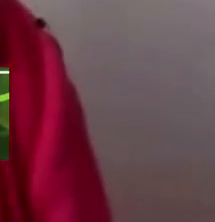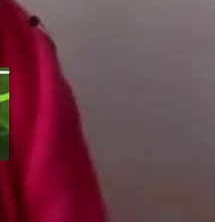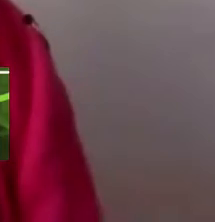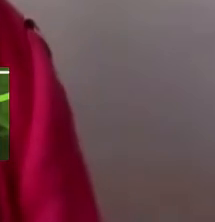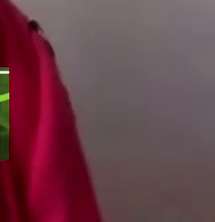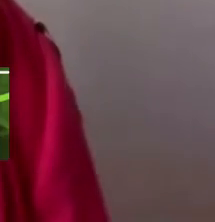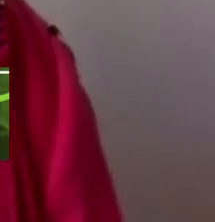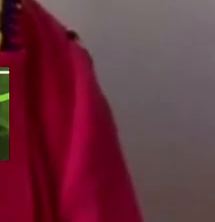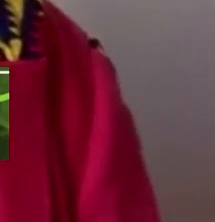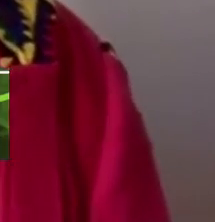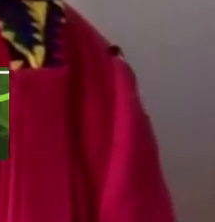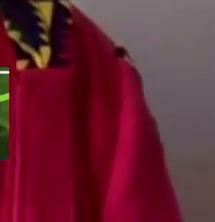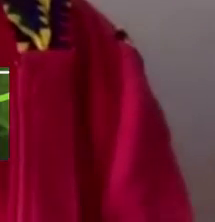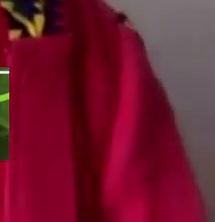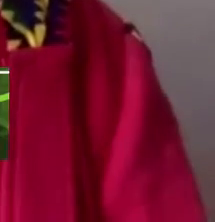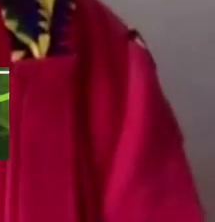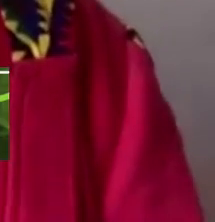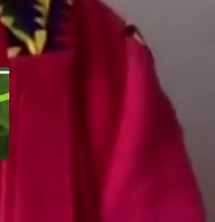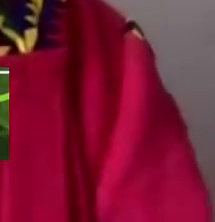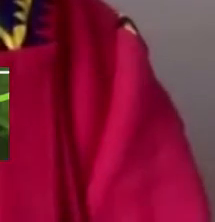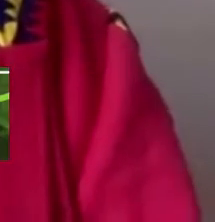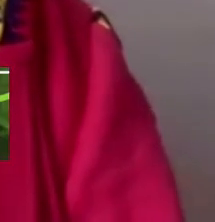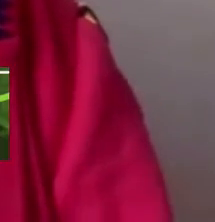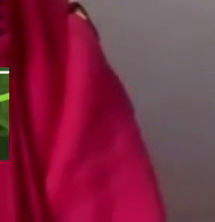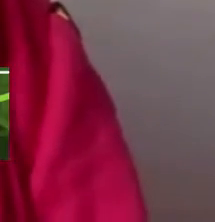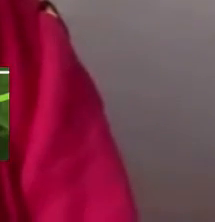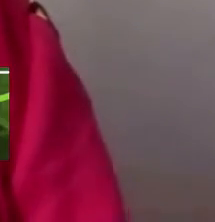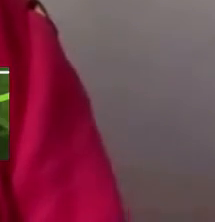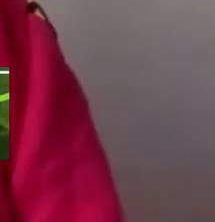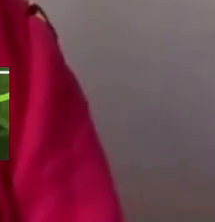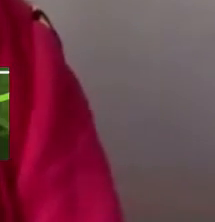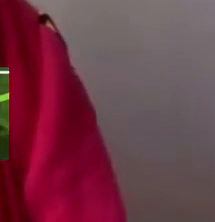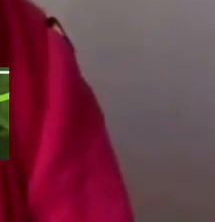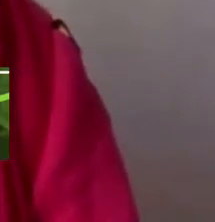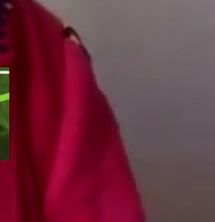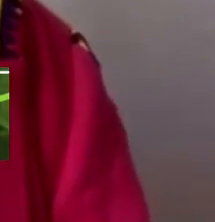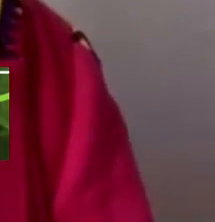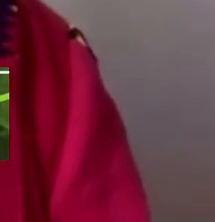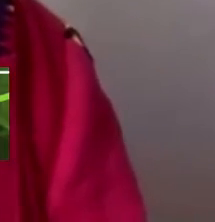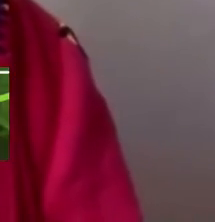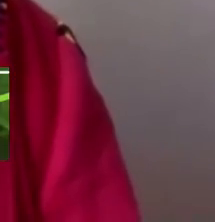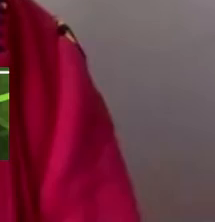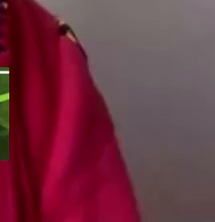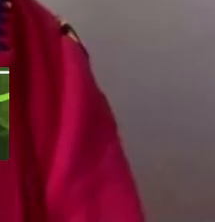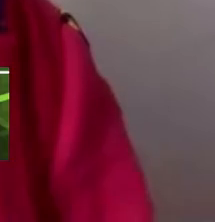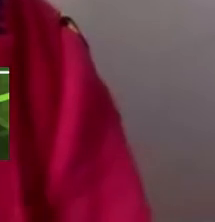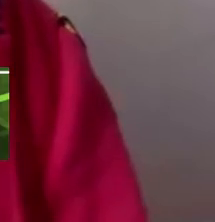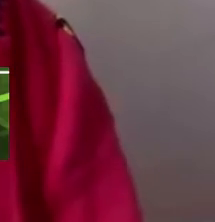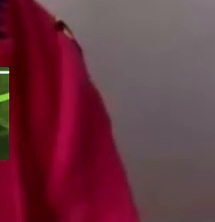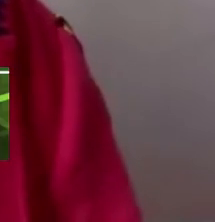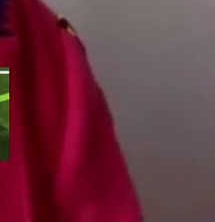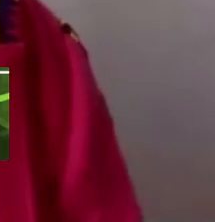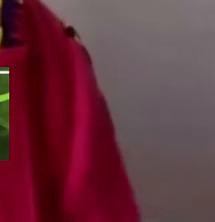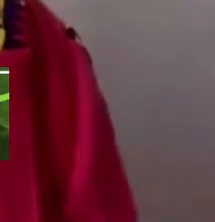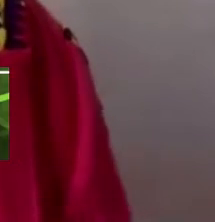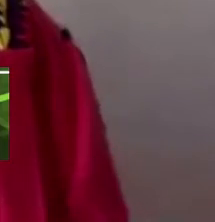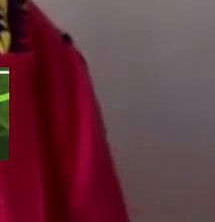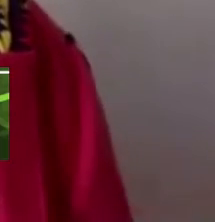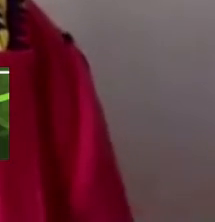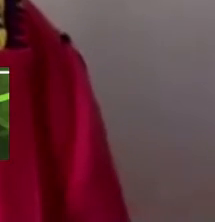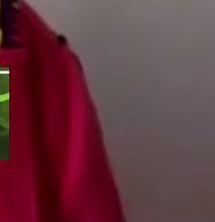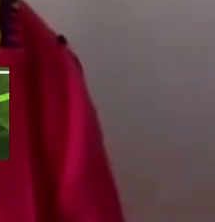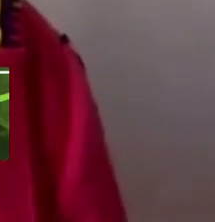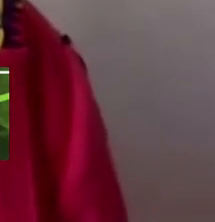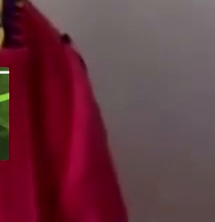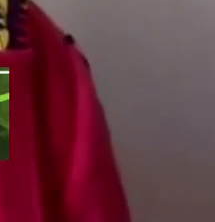legado que construímos até aqui para alcançar determinadas políticas públicas a gente sabe que nada surge do nada e